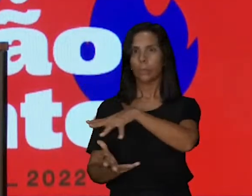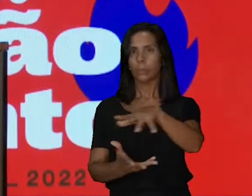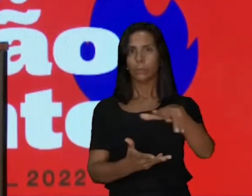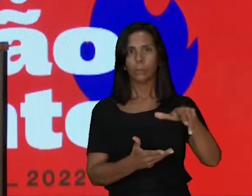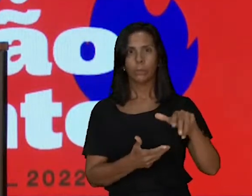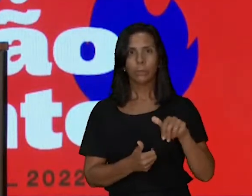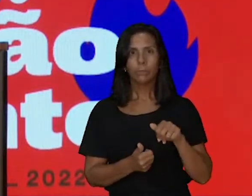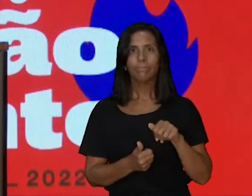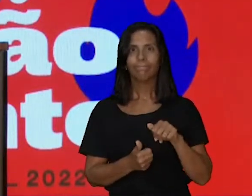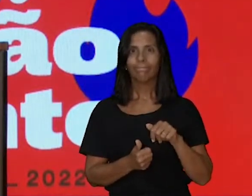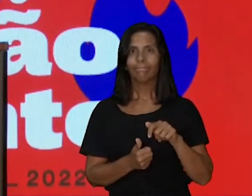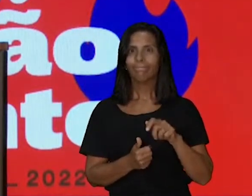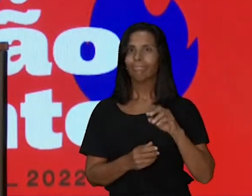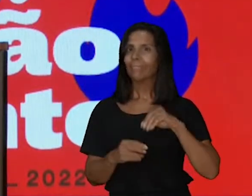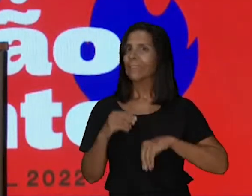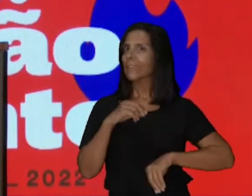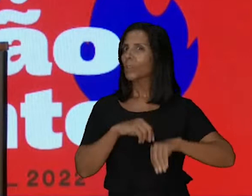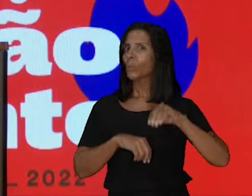A depressão.